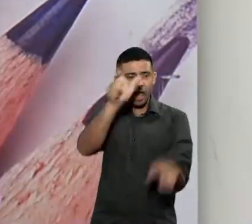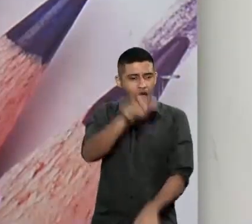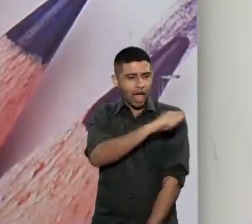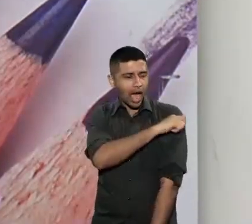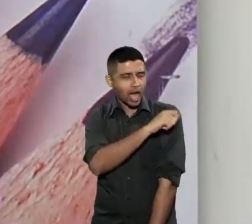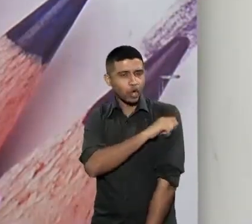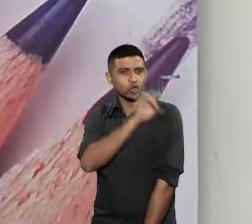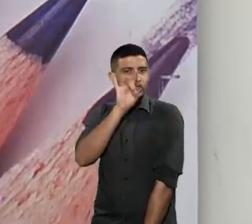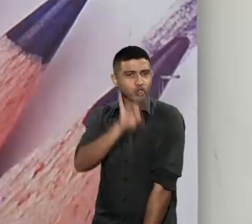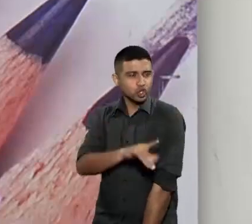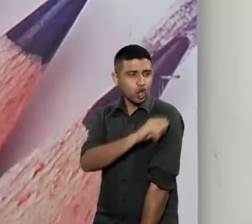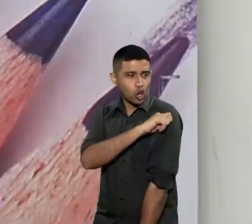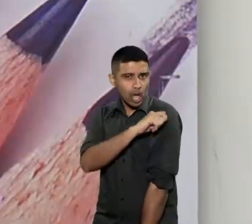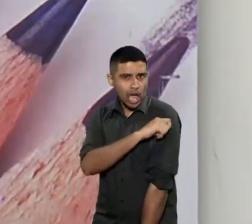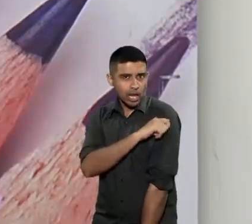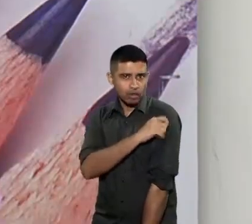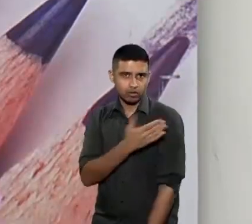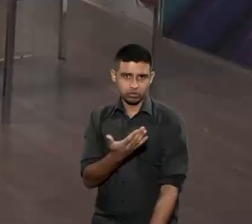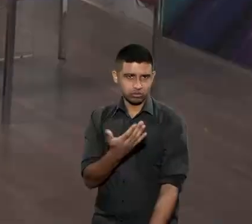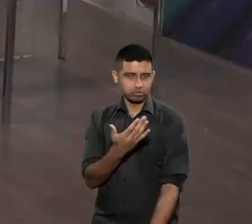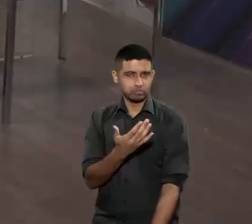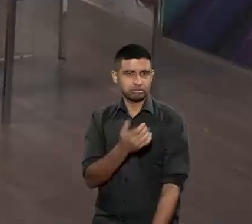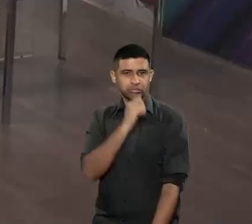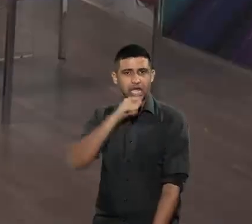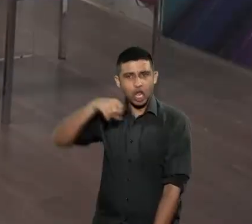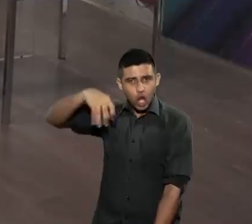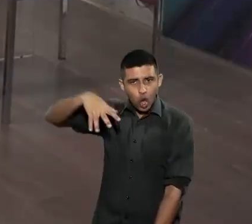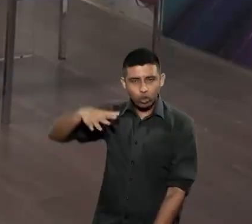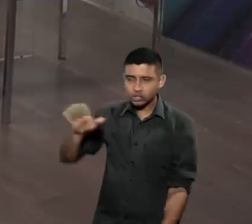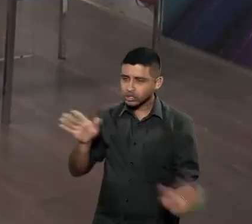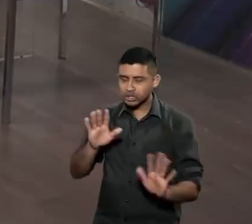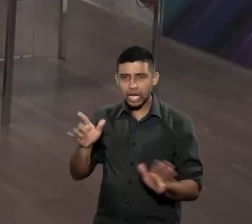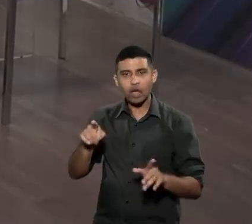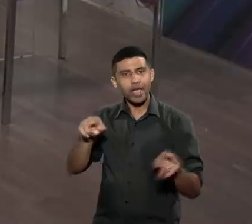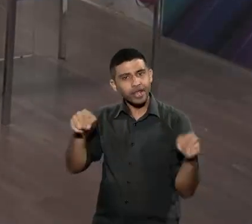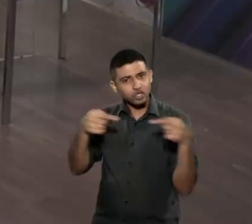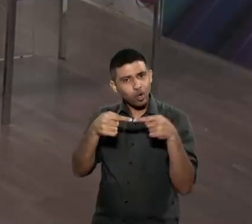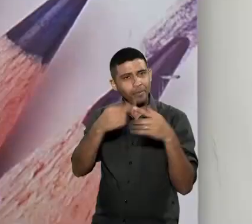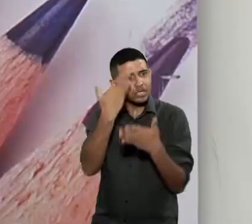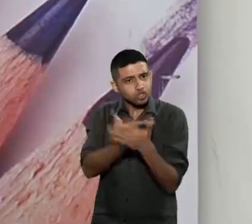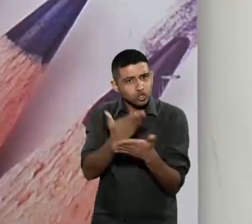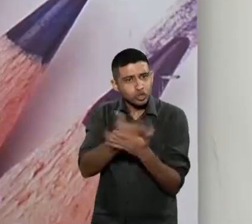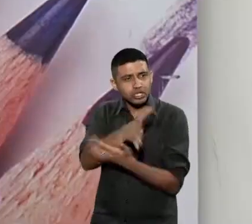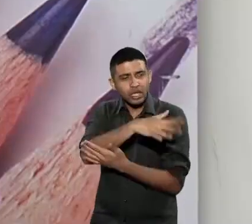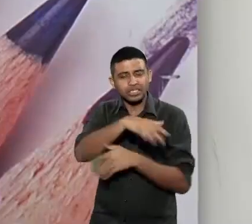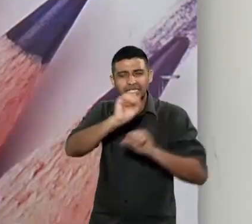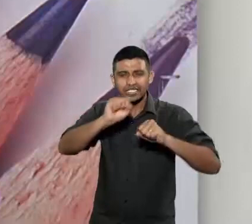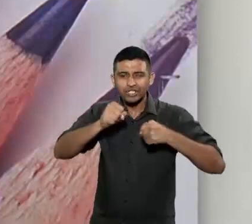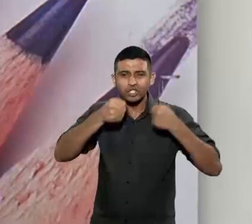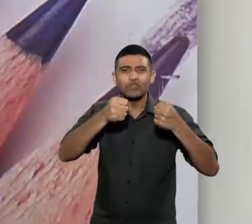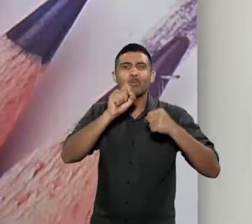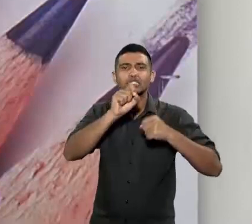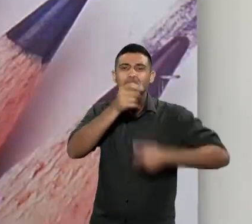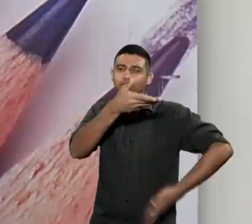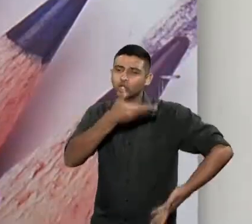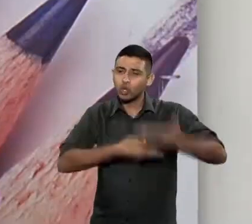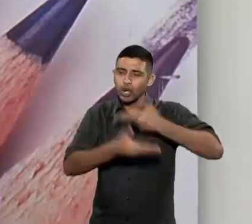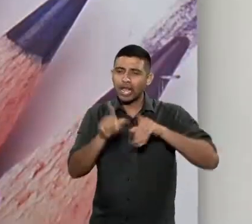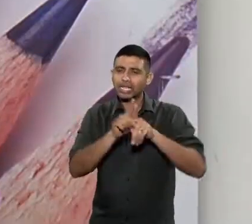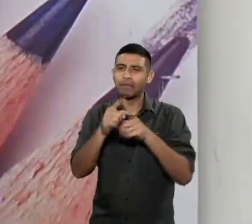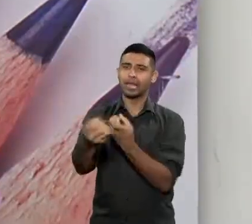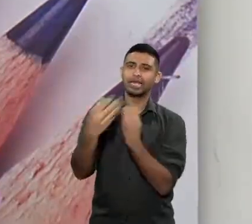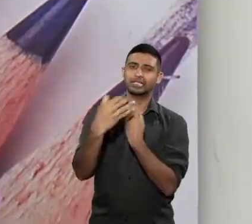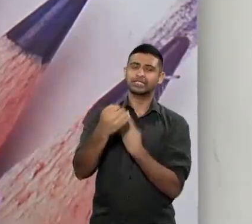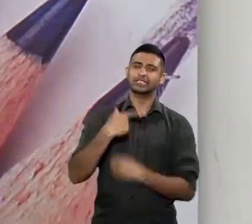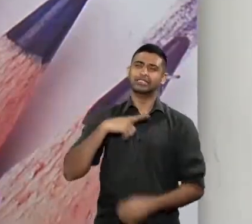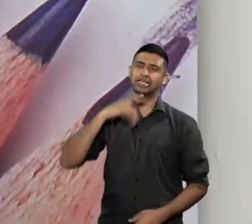alunos, não como alunos, que é do latim, de seres sem luz, mas como estudantes, né? Pessoas que estão ali para trocar e para ensinar para a